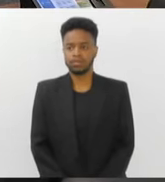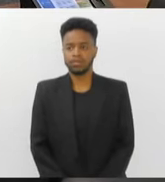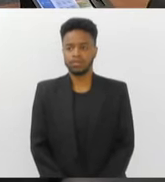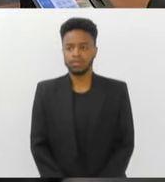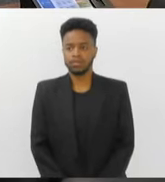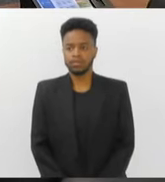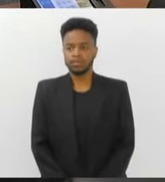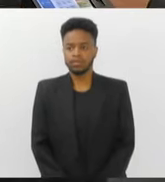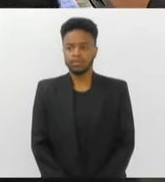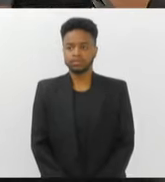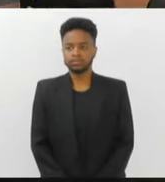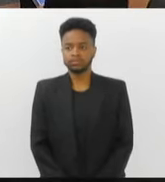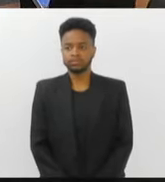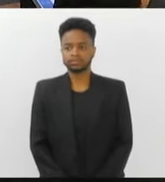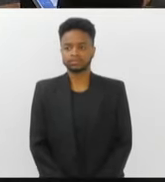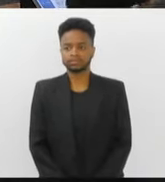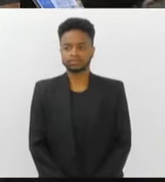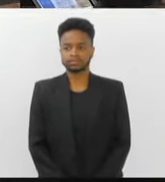Obrigado,